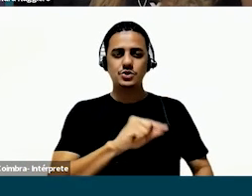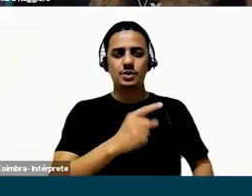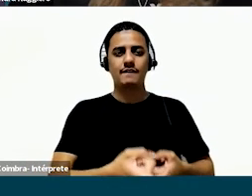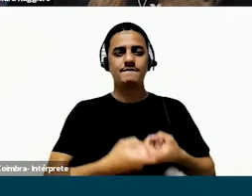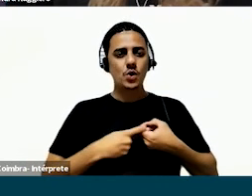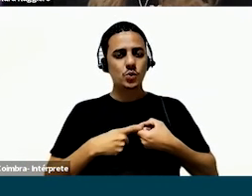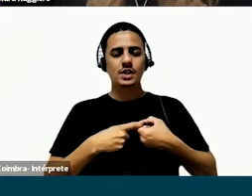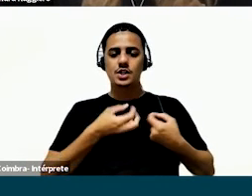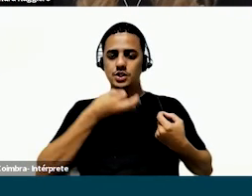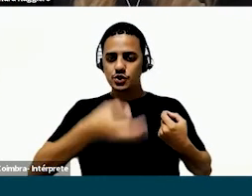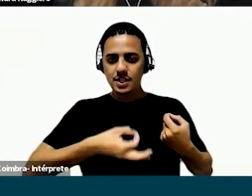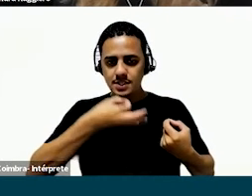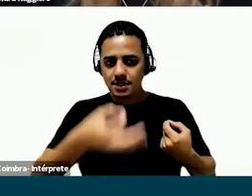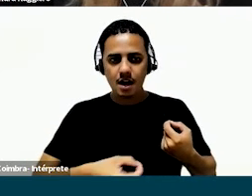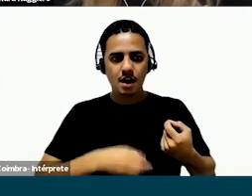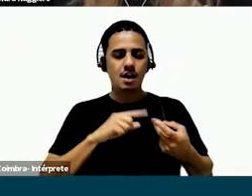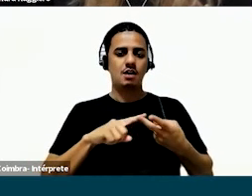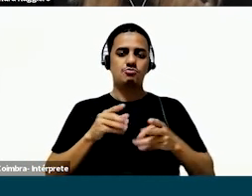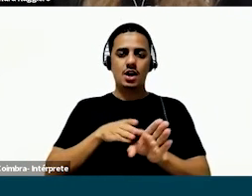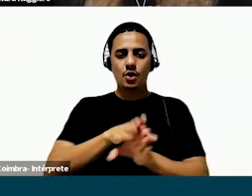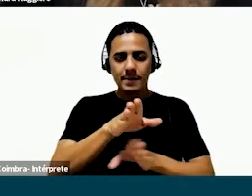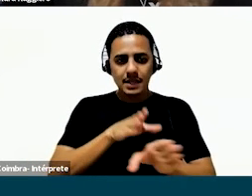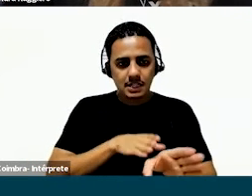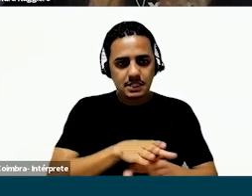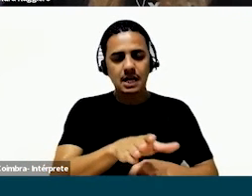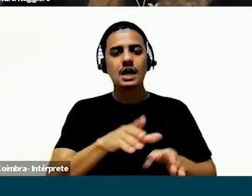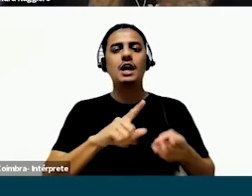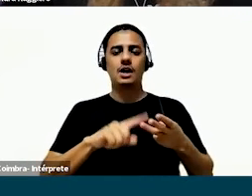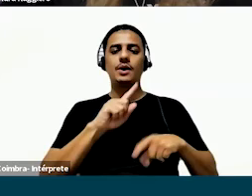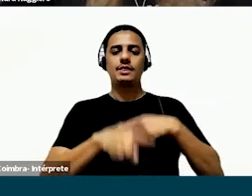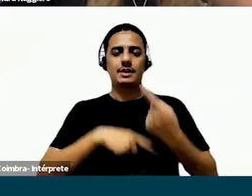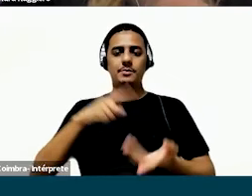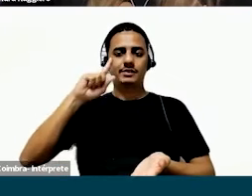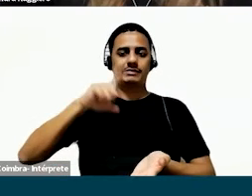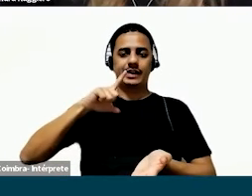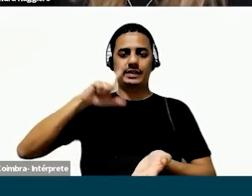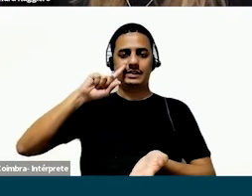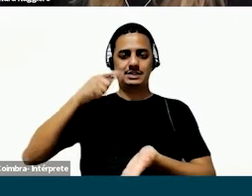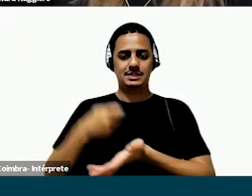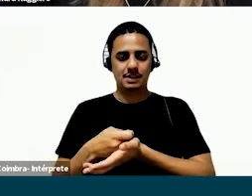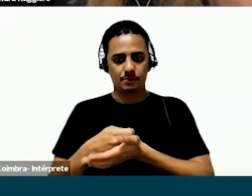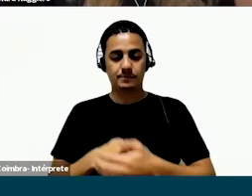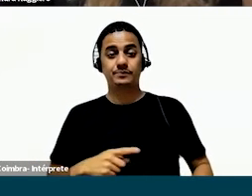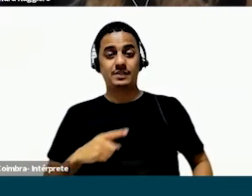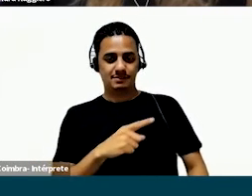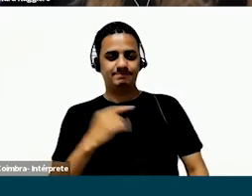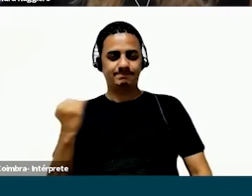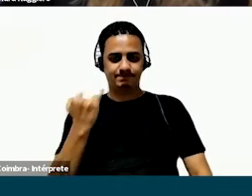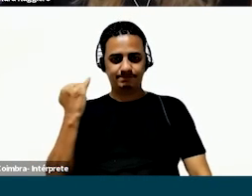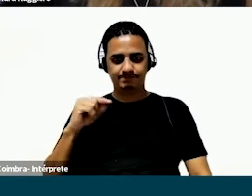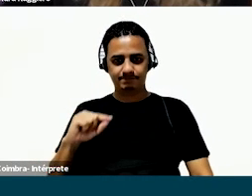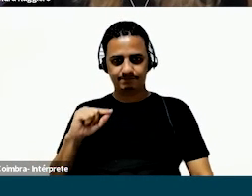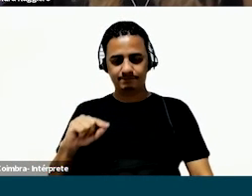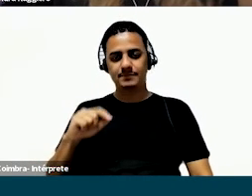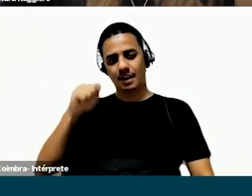capazes de retornar sugestões, recomendações para, então, uma tomada de decisão. Importante